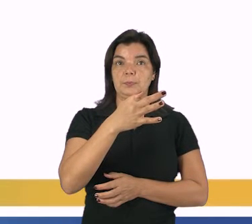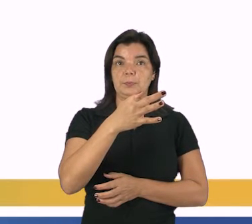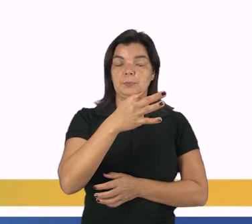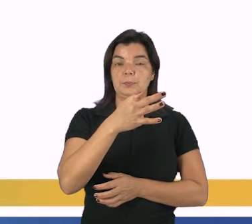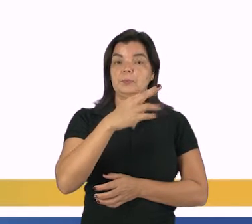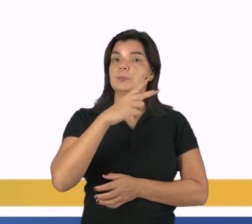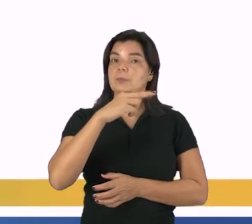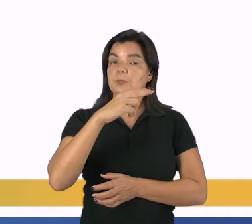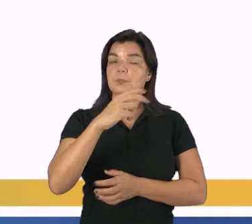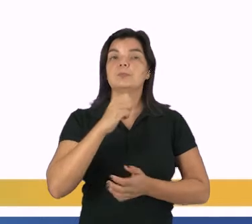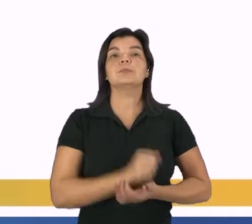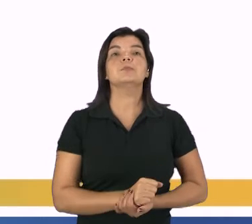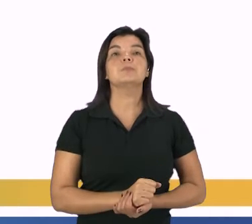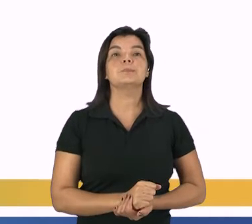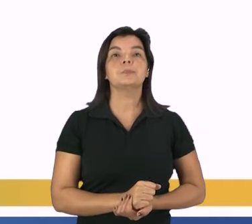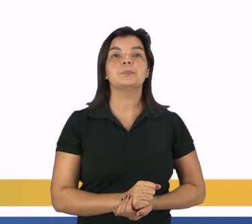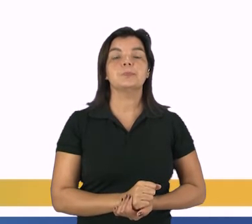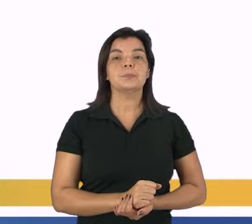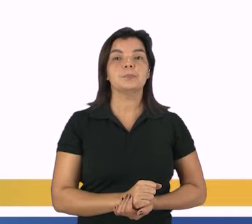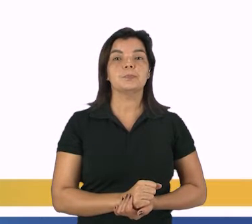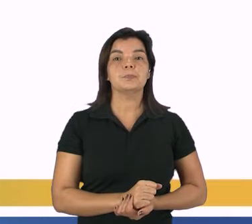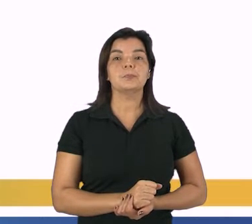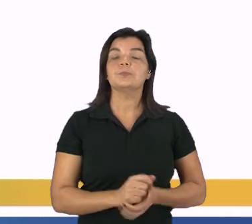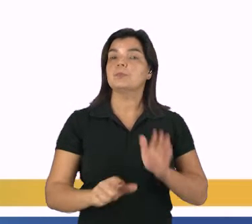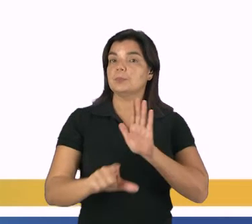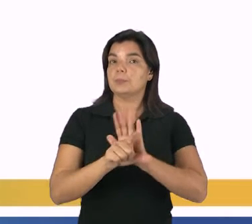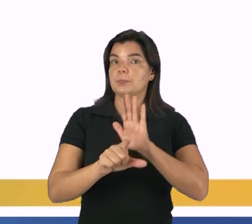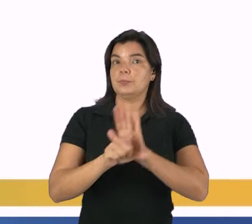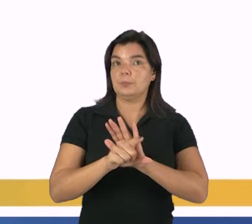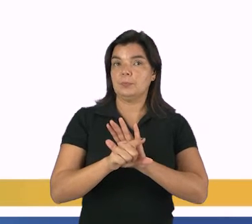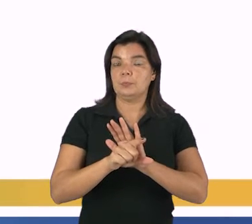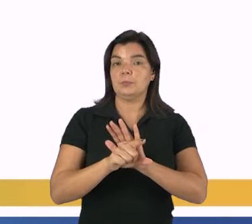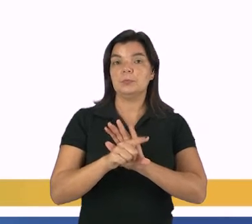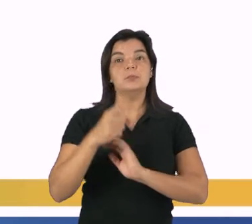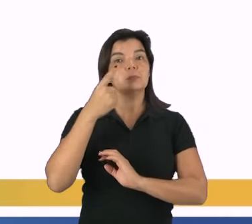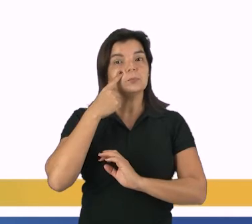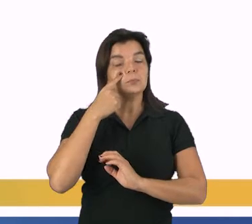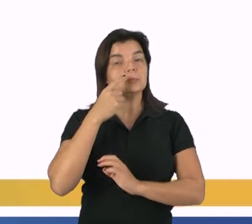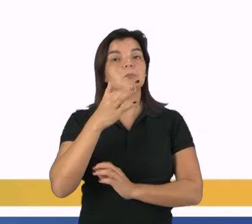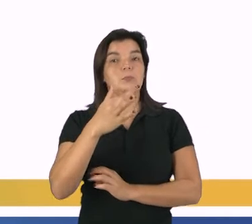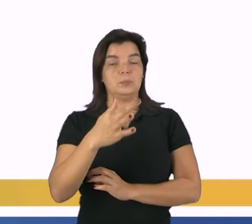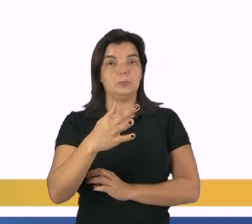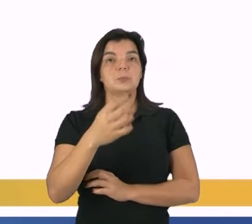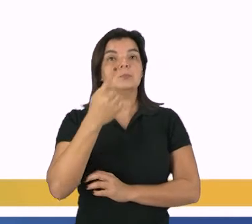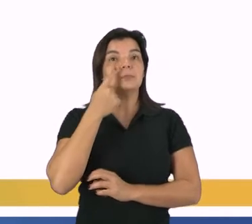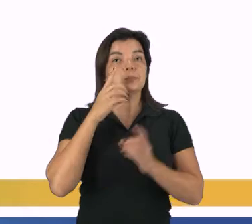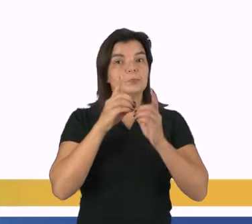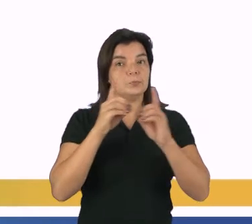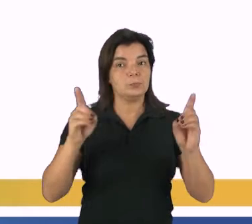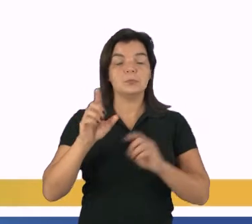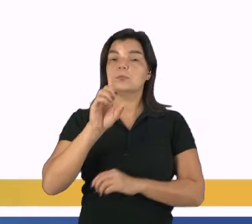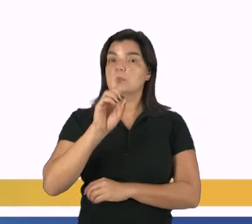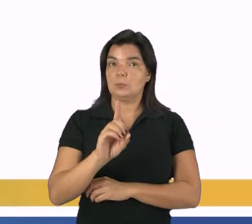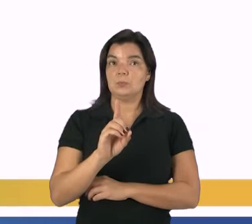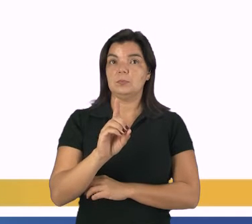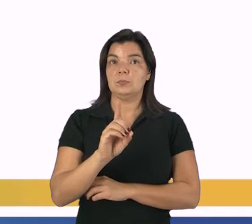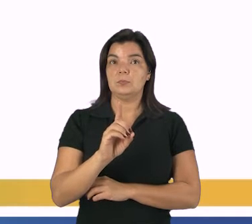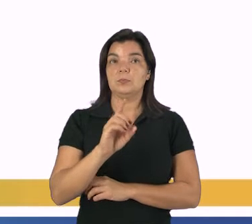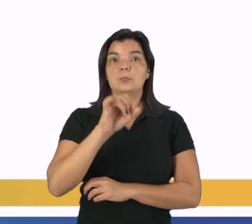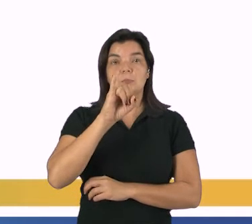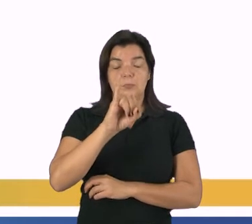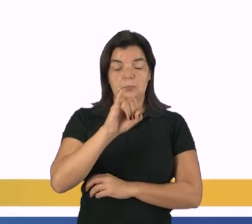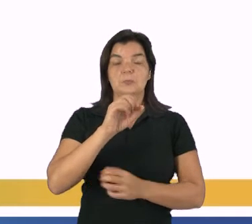que é inversamente proporcional. E o 4 é o quadrado de 2, né? Então essa força vai ficar 4 vezes menor.